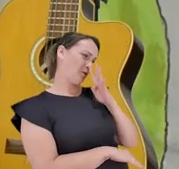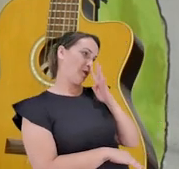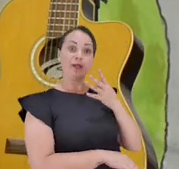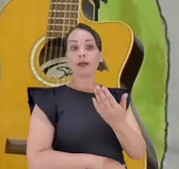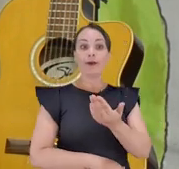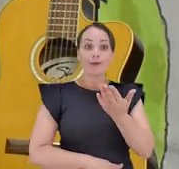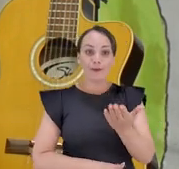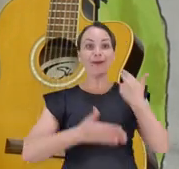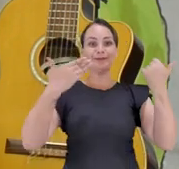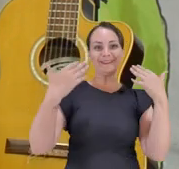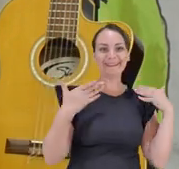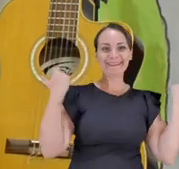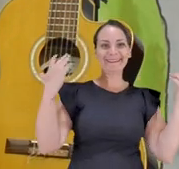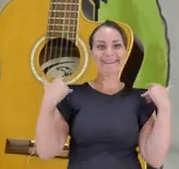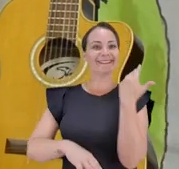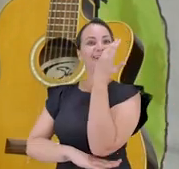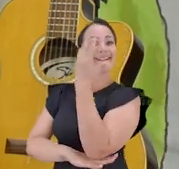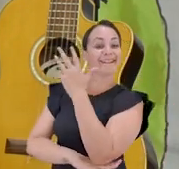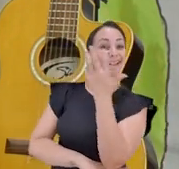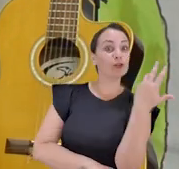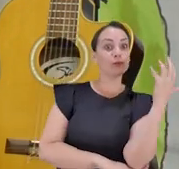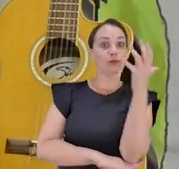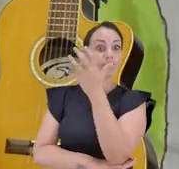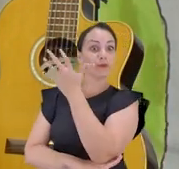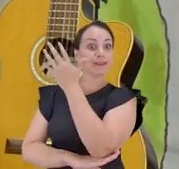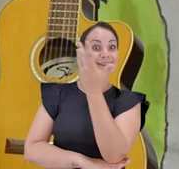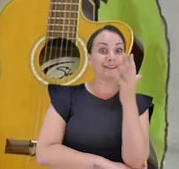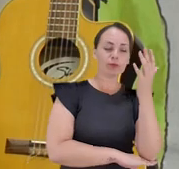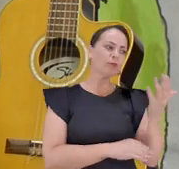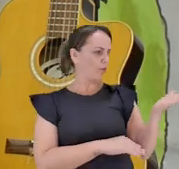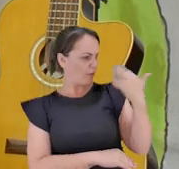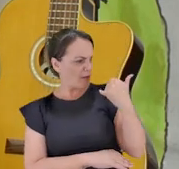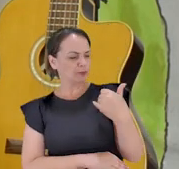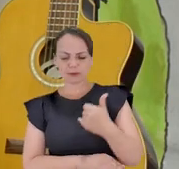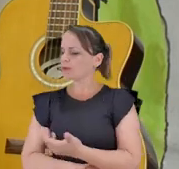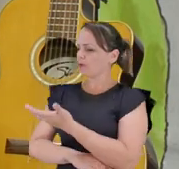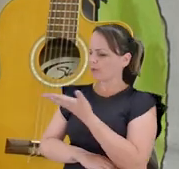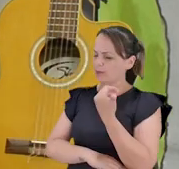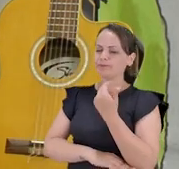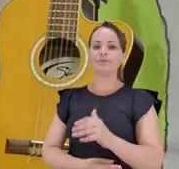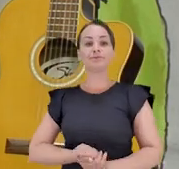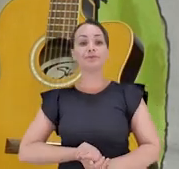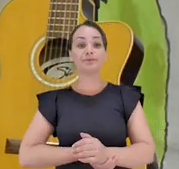Vamos passear na floresta? Vamos passear na floresta? Então, vamos. Então, vamos.